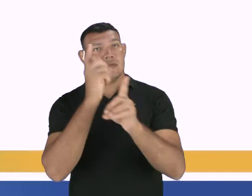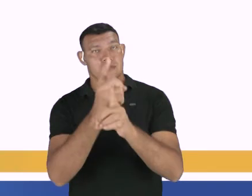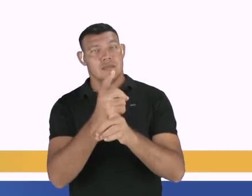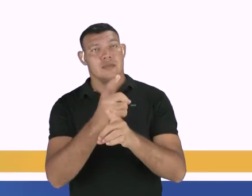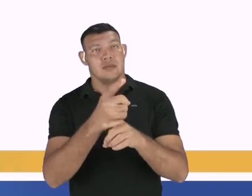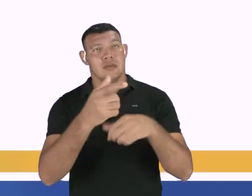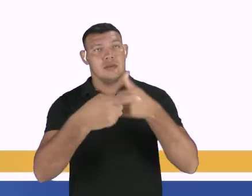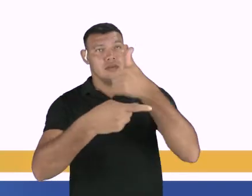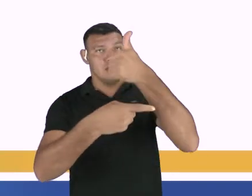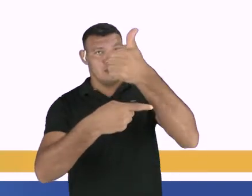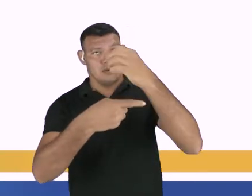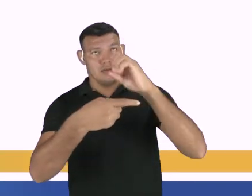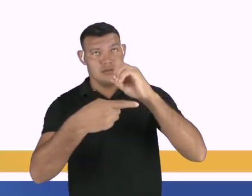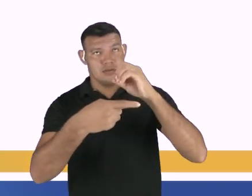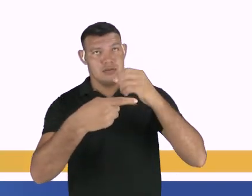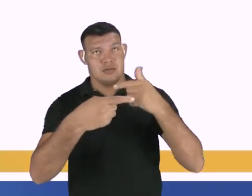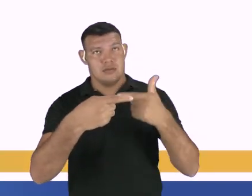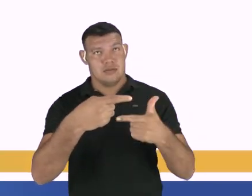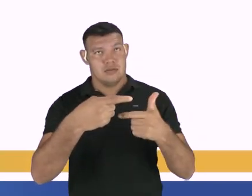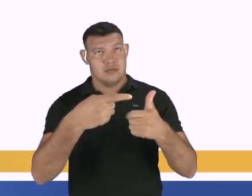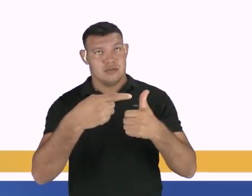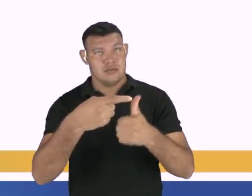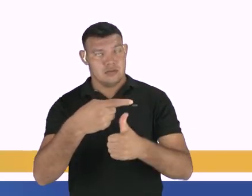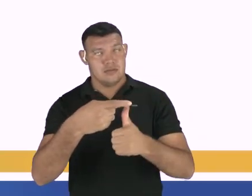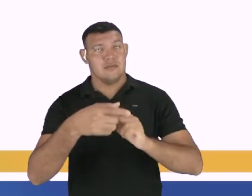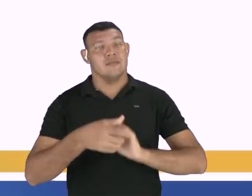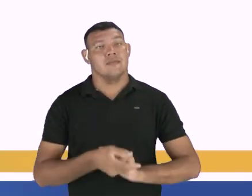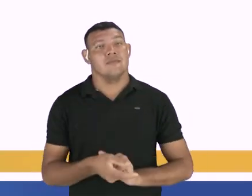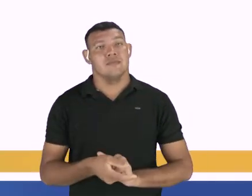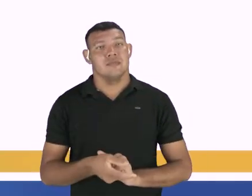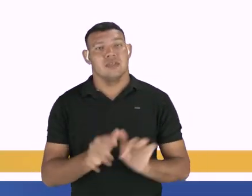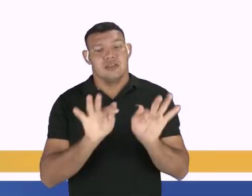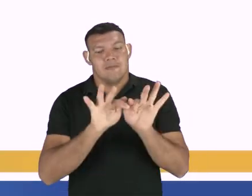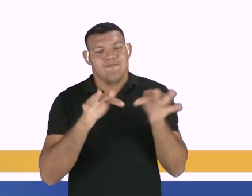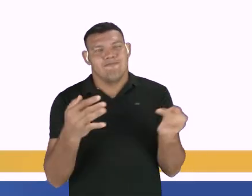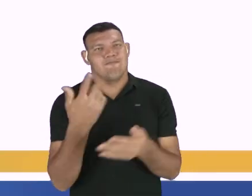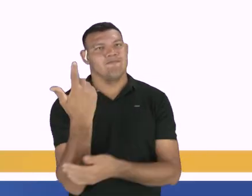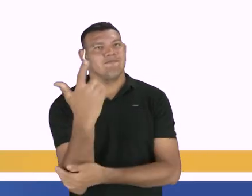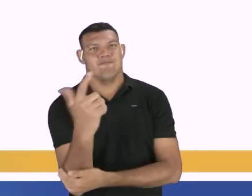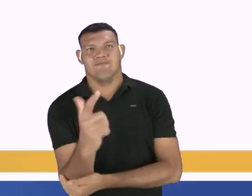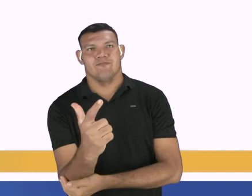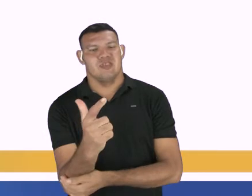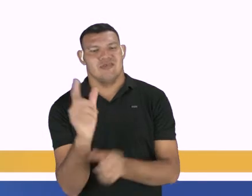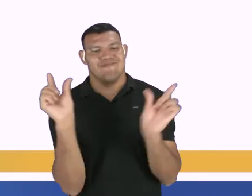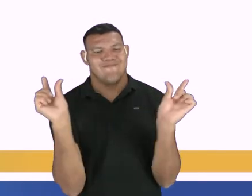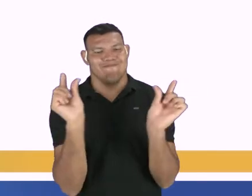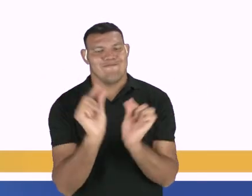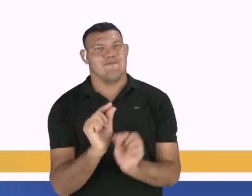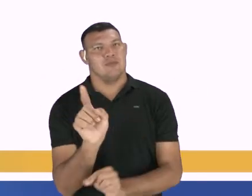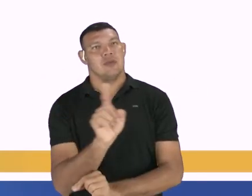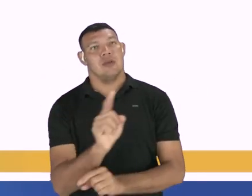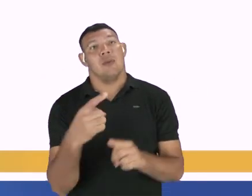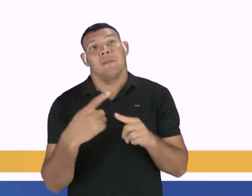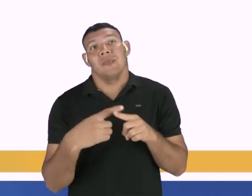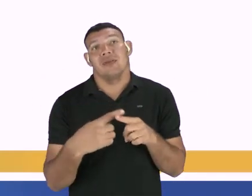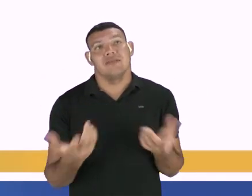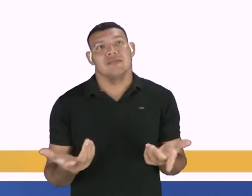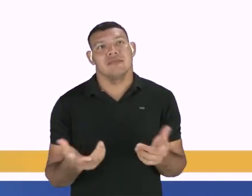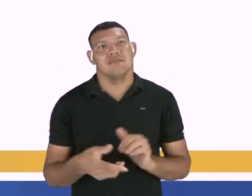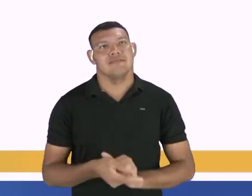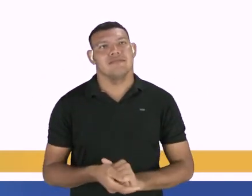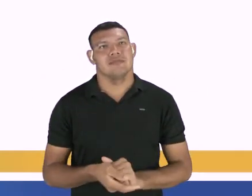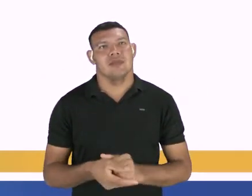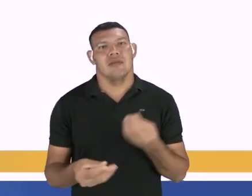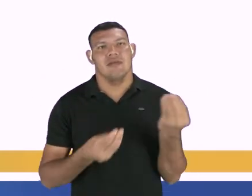10 21avos, que eu não posso simplificar, não tem como. Eu chamo aí de fração irredutível. Por quê?